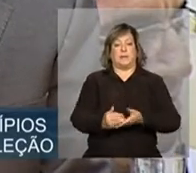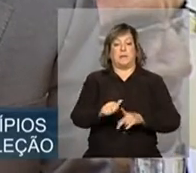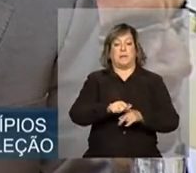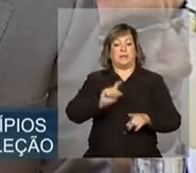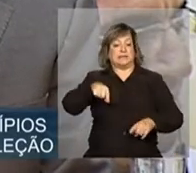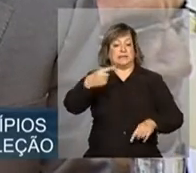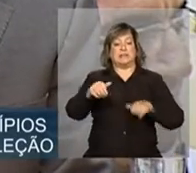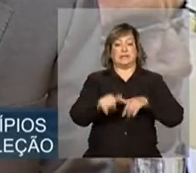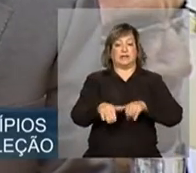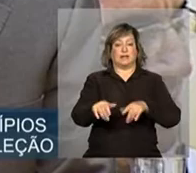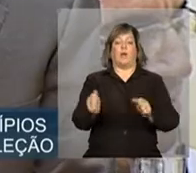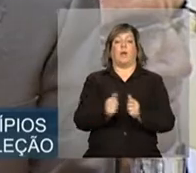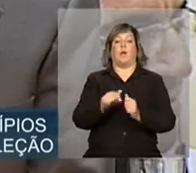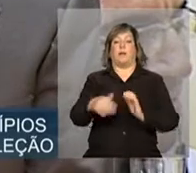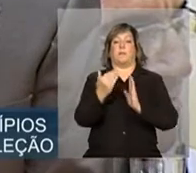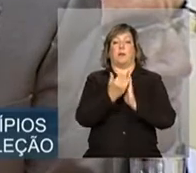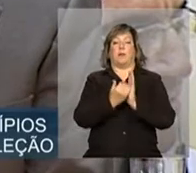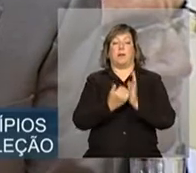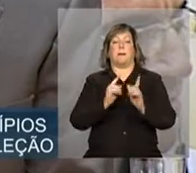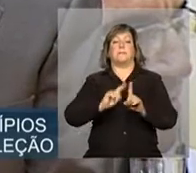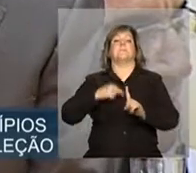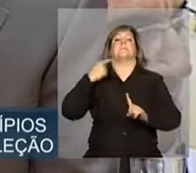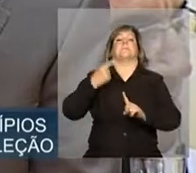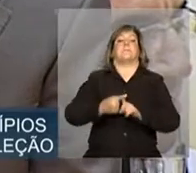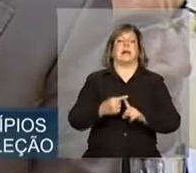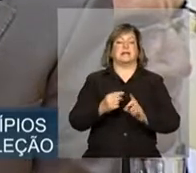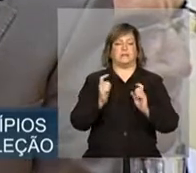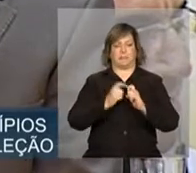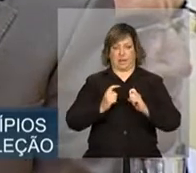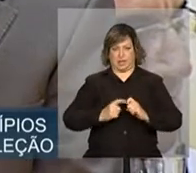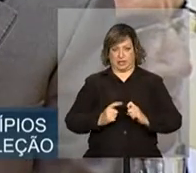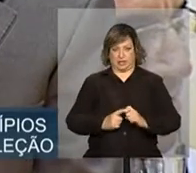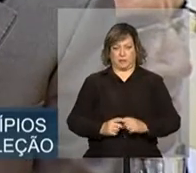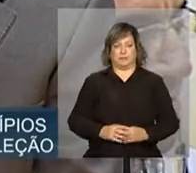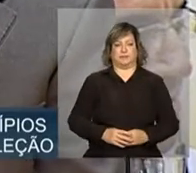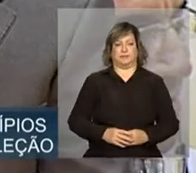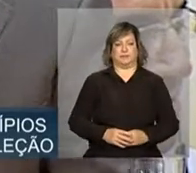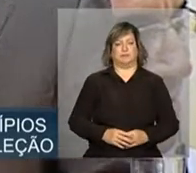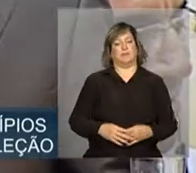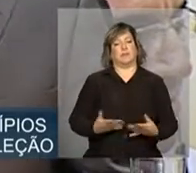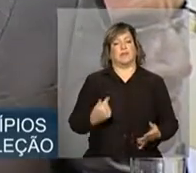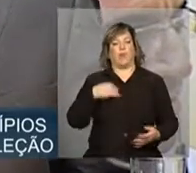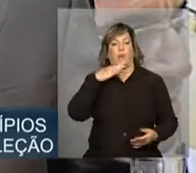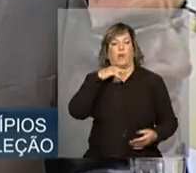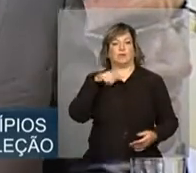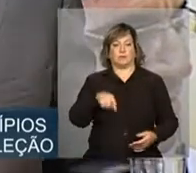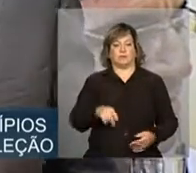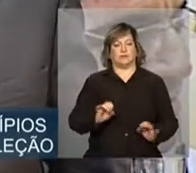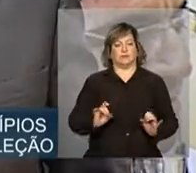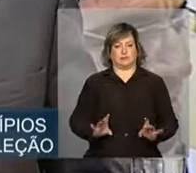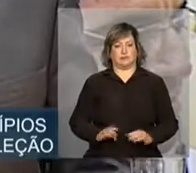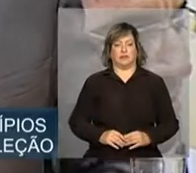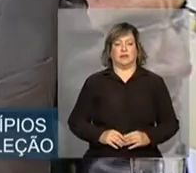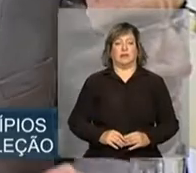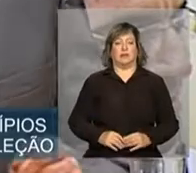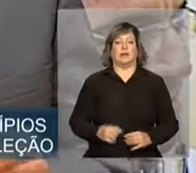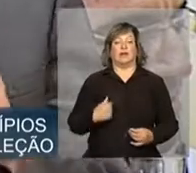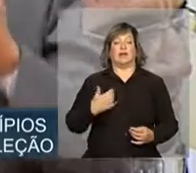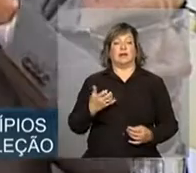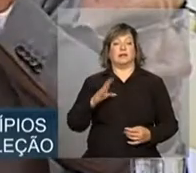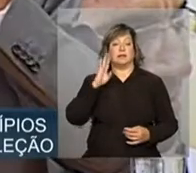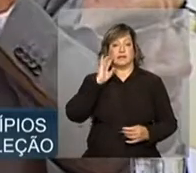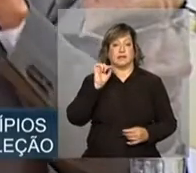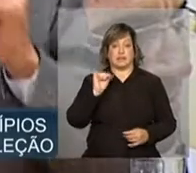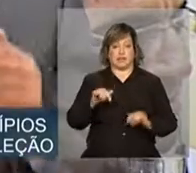partir do mês de setembro com programa Mais Médicos acho que é isso eu queria chamar a atenção de novo mais uma vez